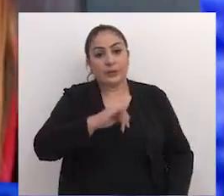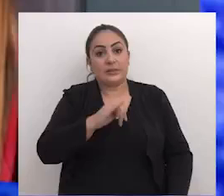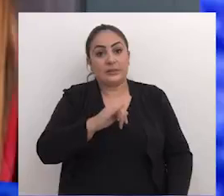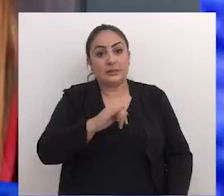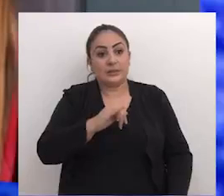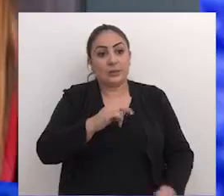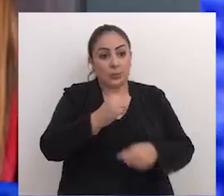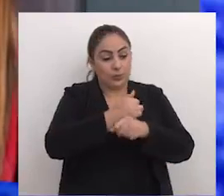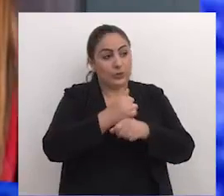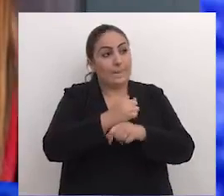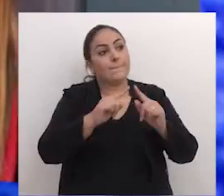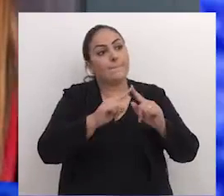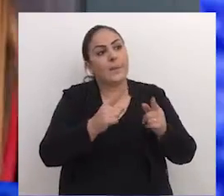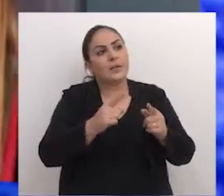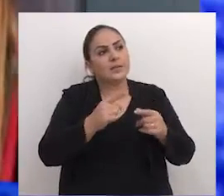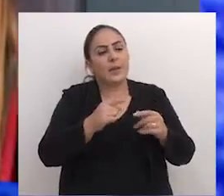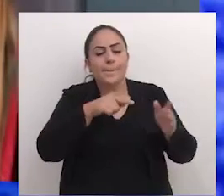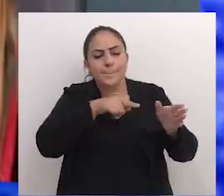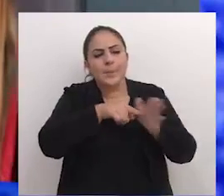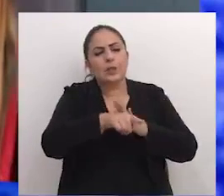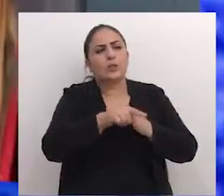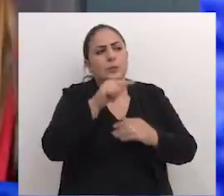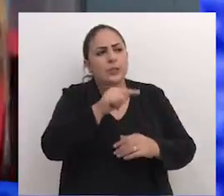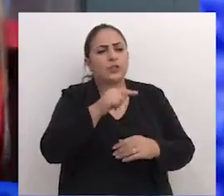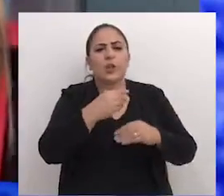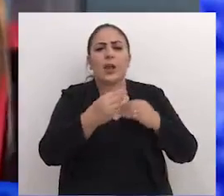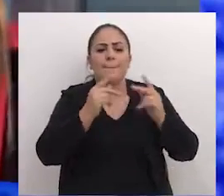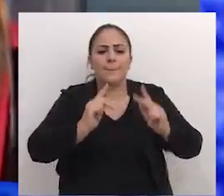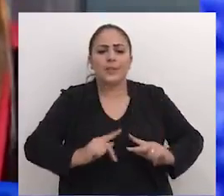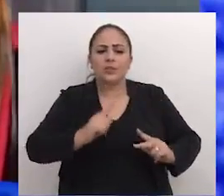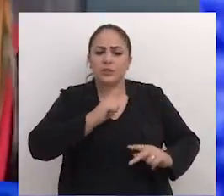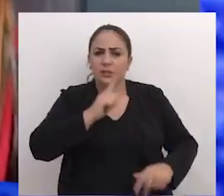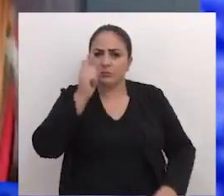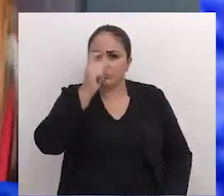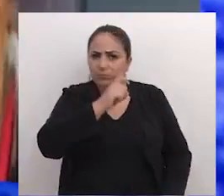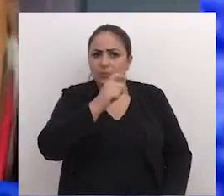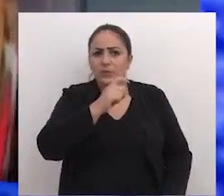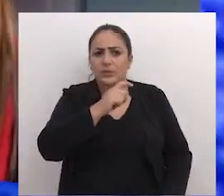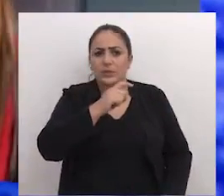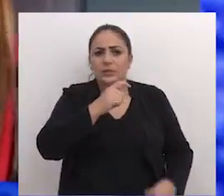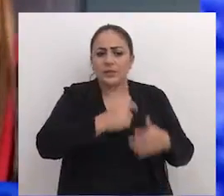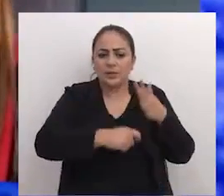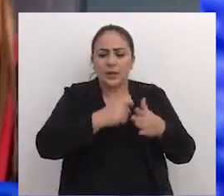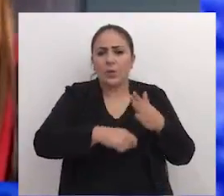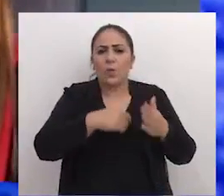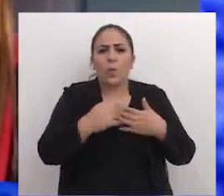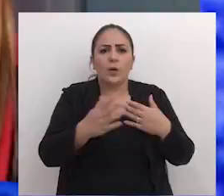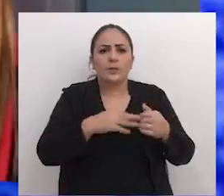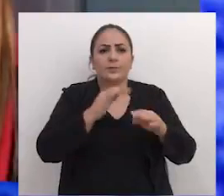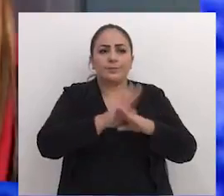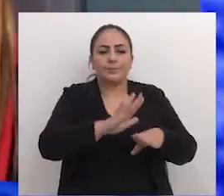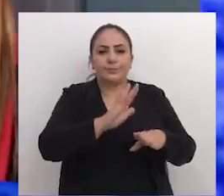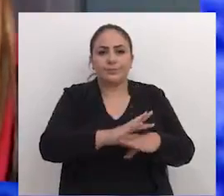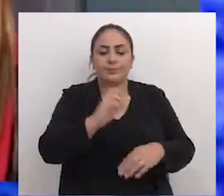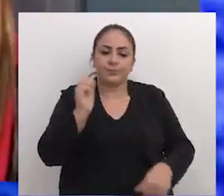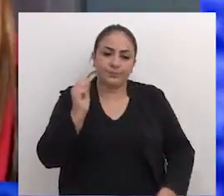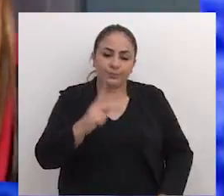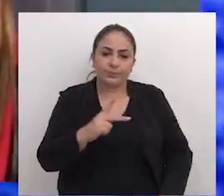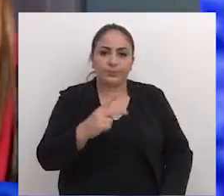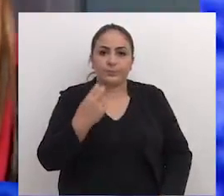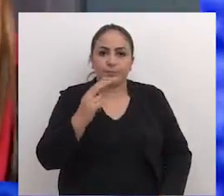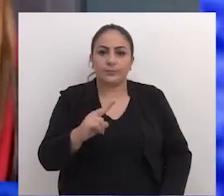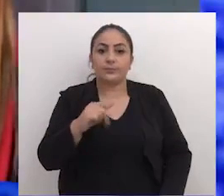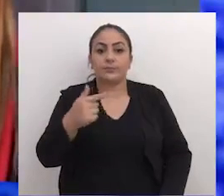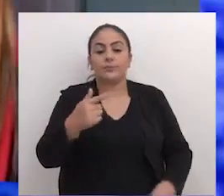um profissional. Mas, então, eu te pergunto, as pessoas que estão tendo dificuldades em buscar qualquer auxílio, seja sua aposentadoria,